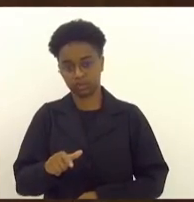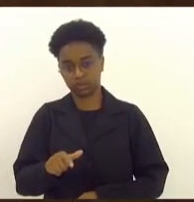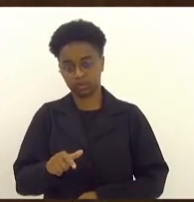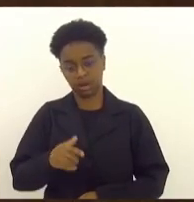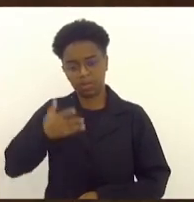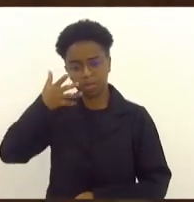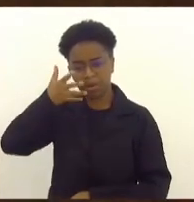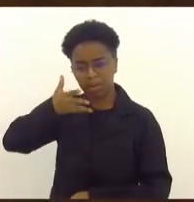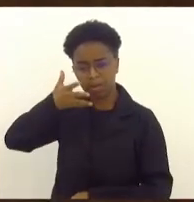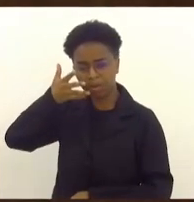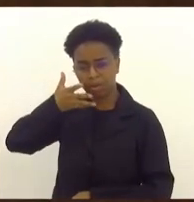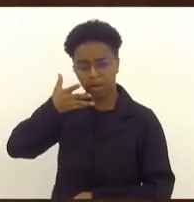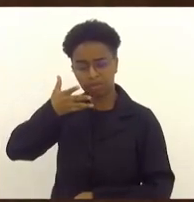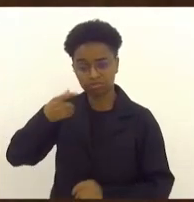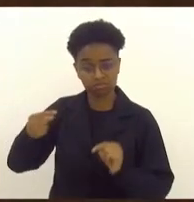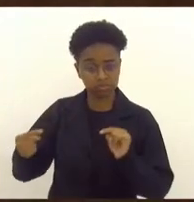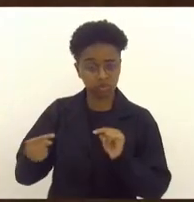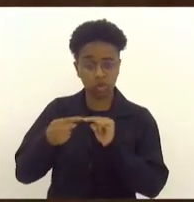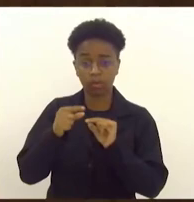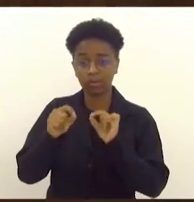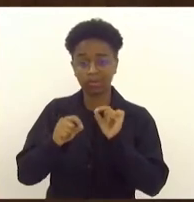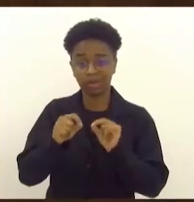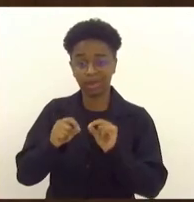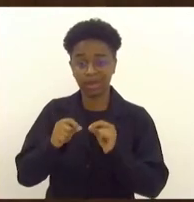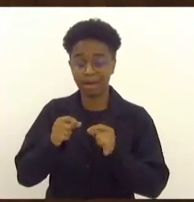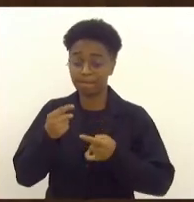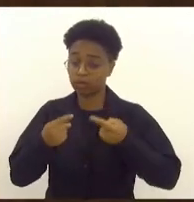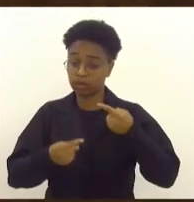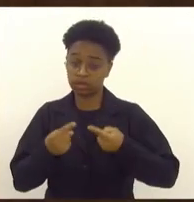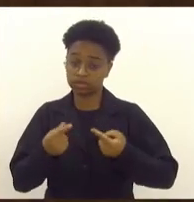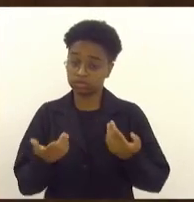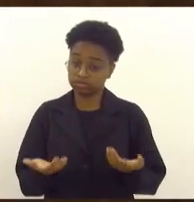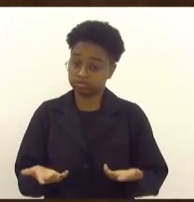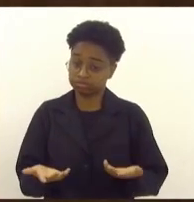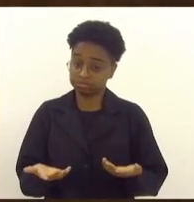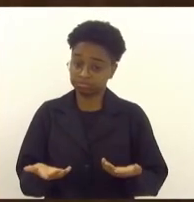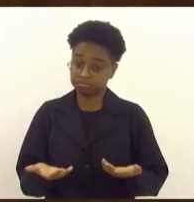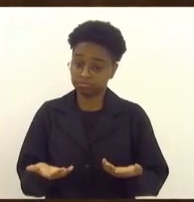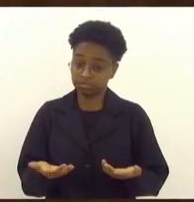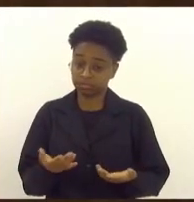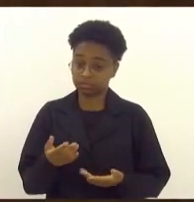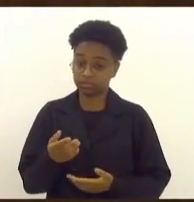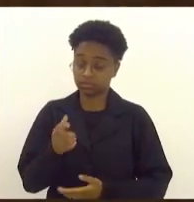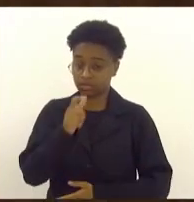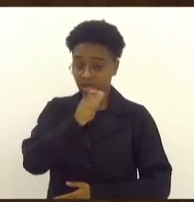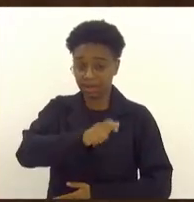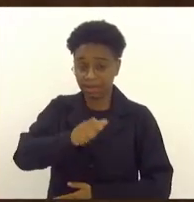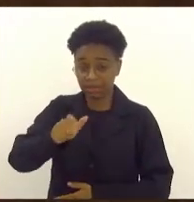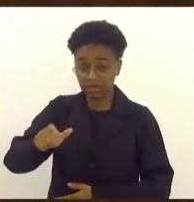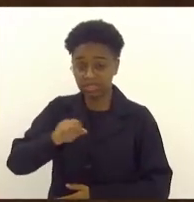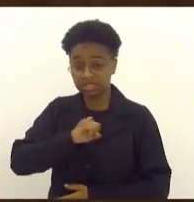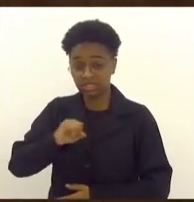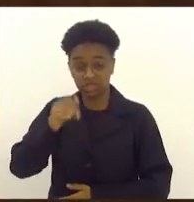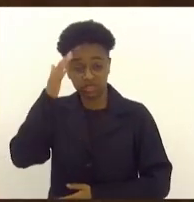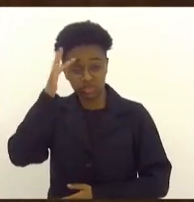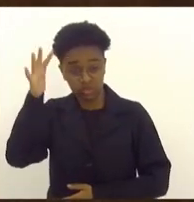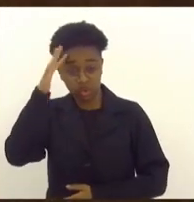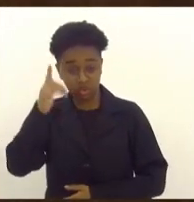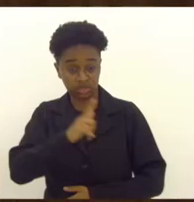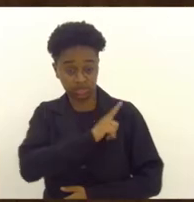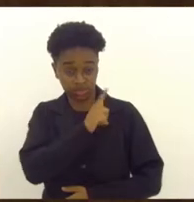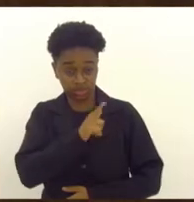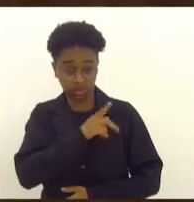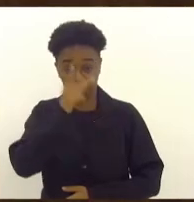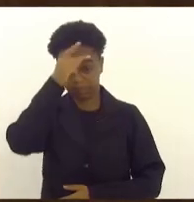faz parte do jogo político quem tem sonhos de ser gestor da Prefeitura